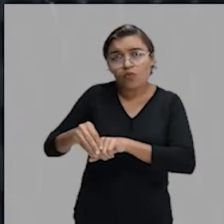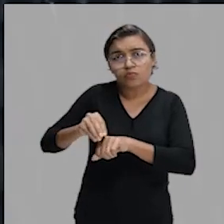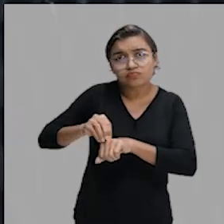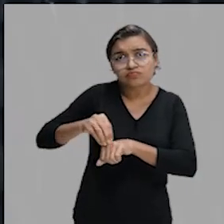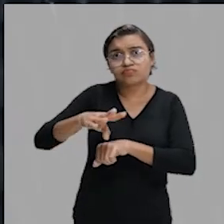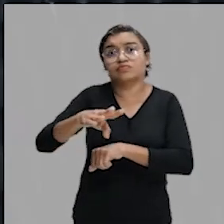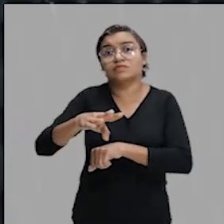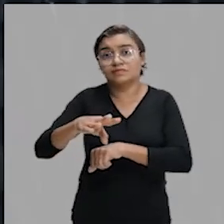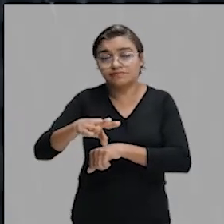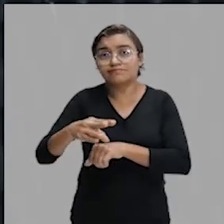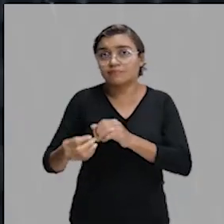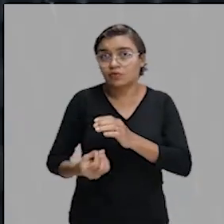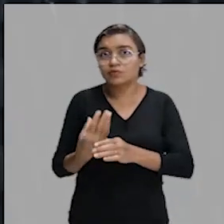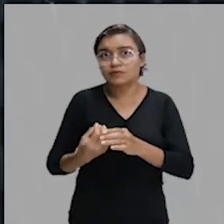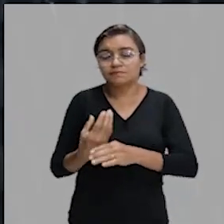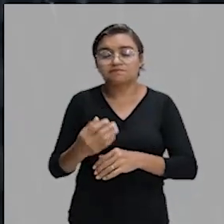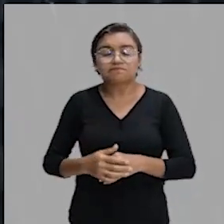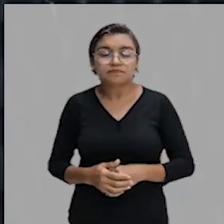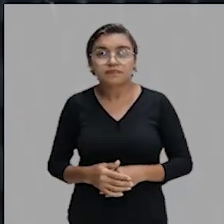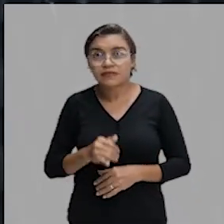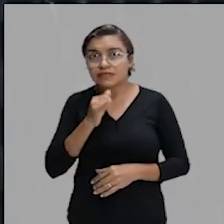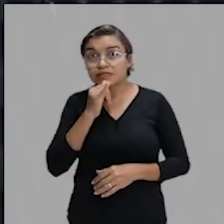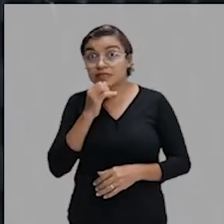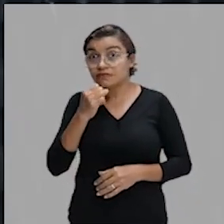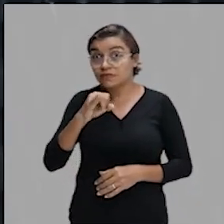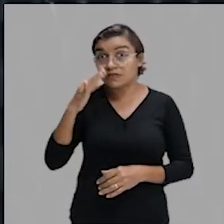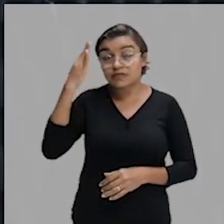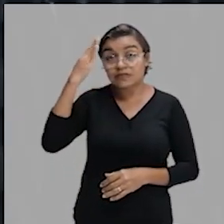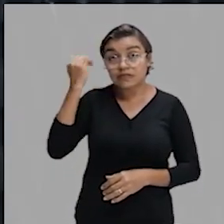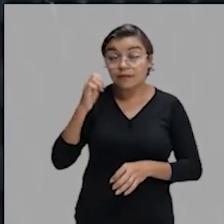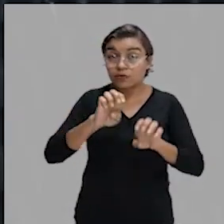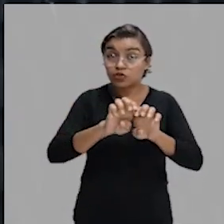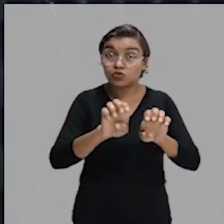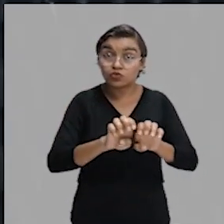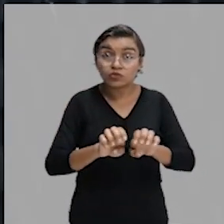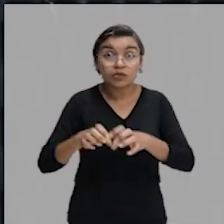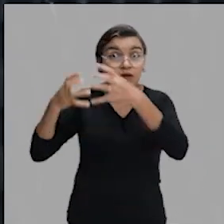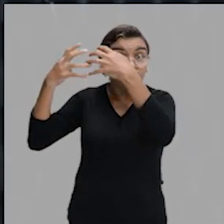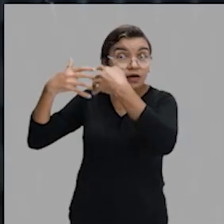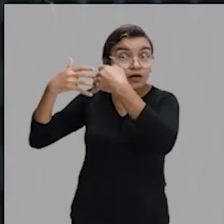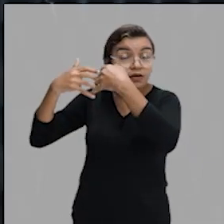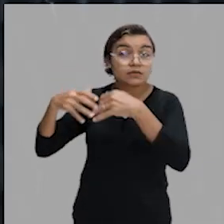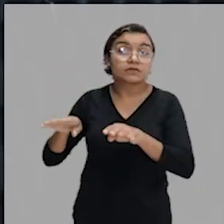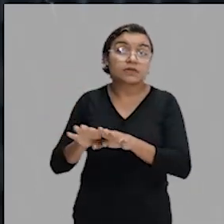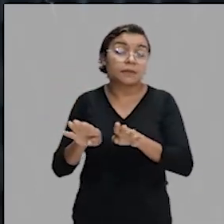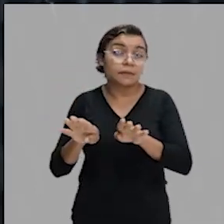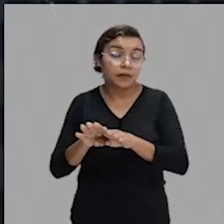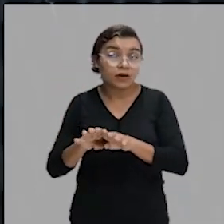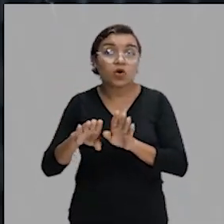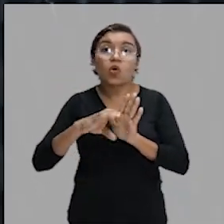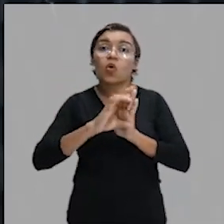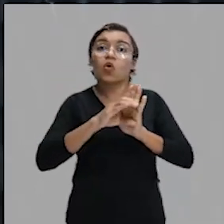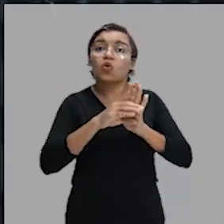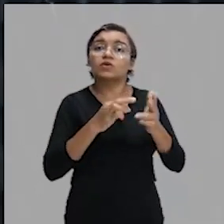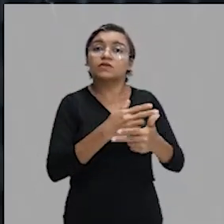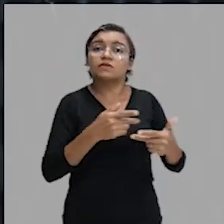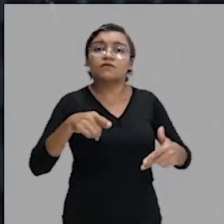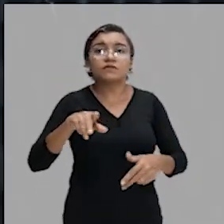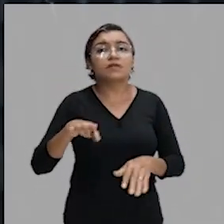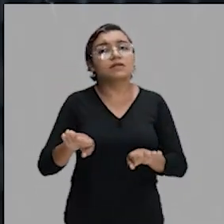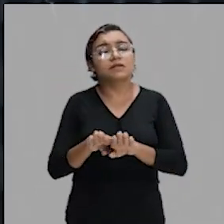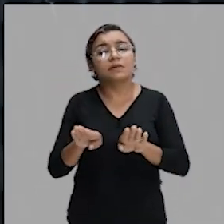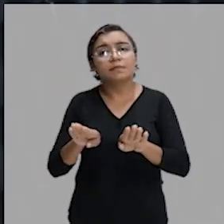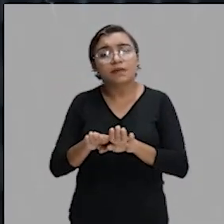do conhecimento, então, se você domina a estrutura do silogismo, se você domina o silogismo e seus conceitos, você também